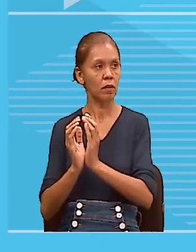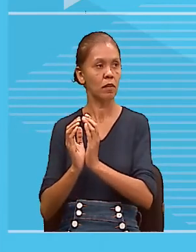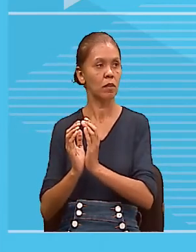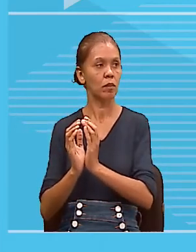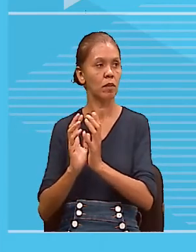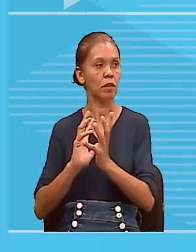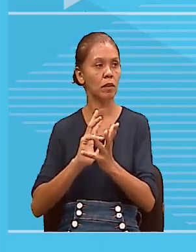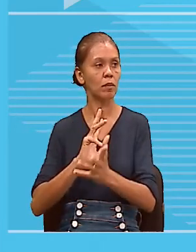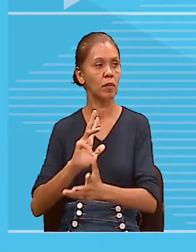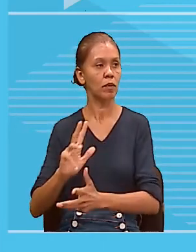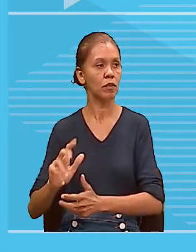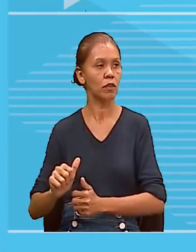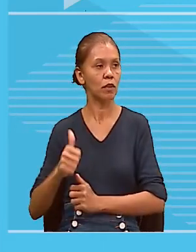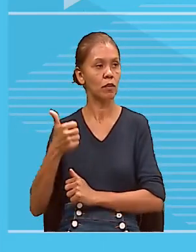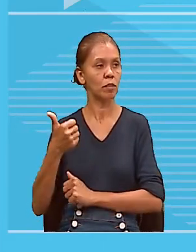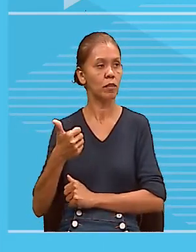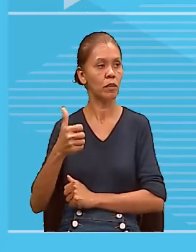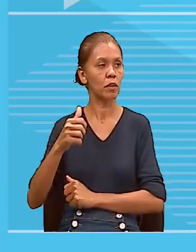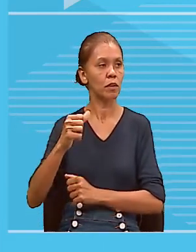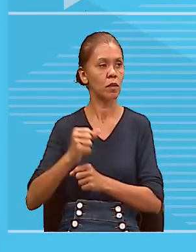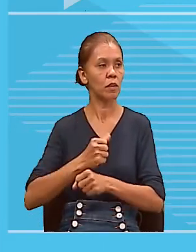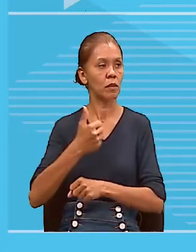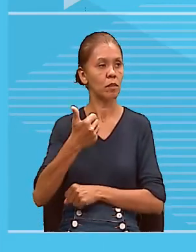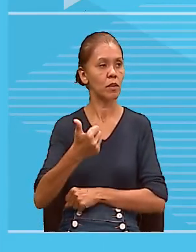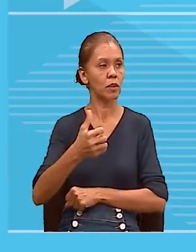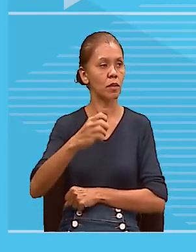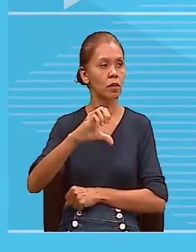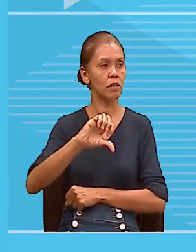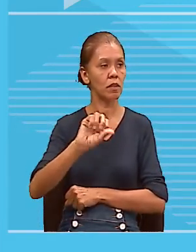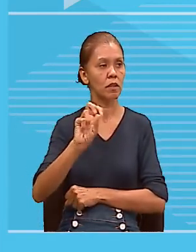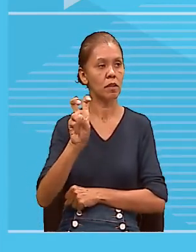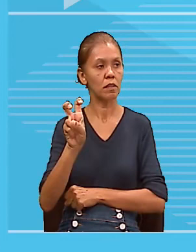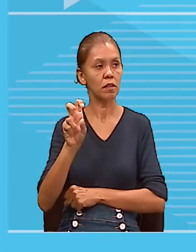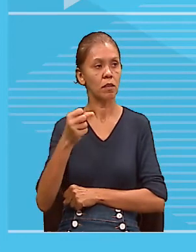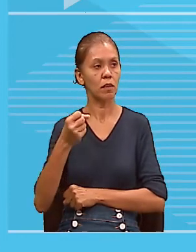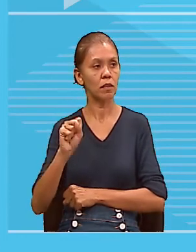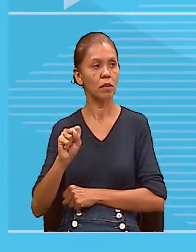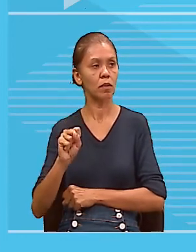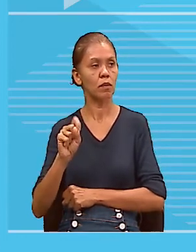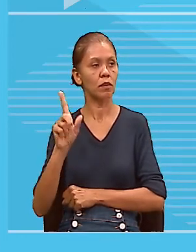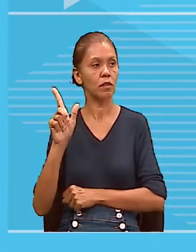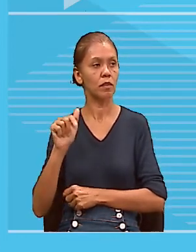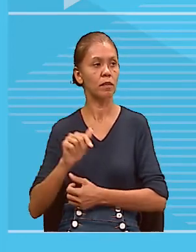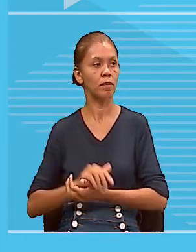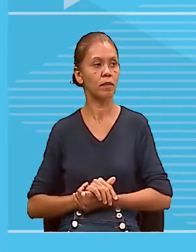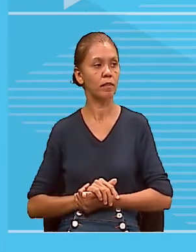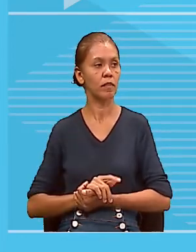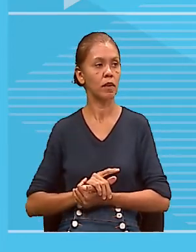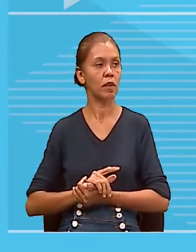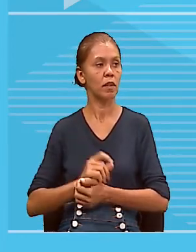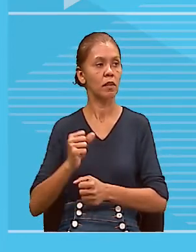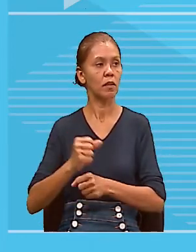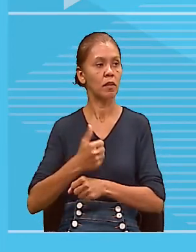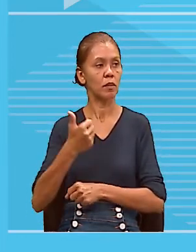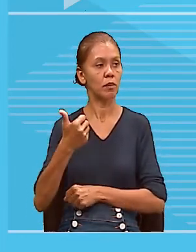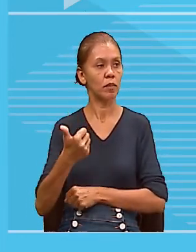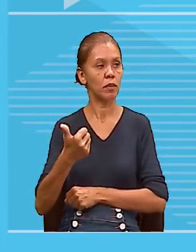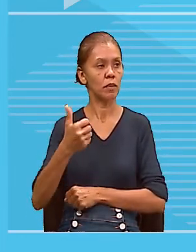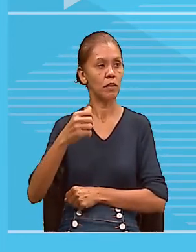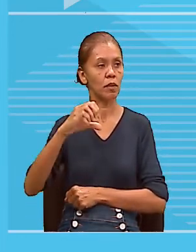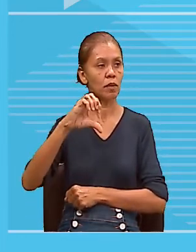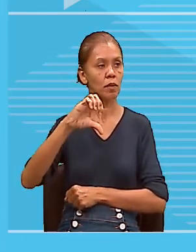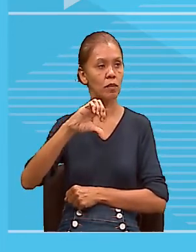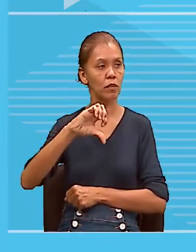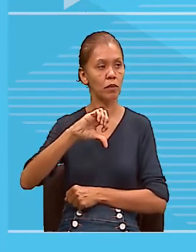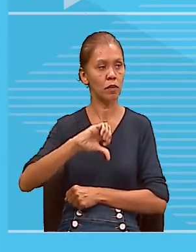e depois na Copa de 62 foi na Suécia e depois em 62 no Chile O